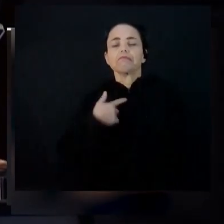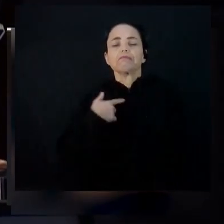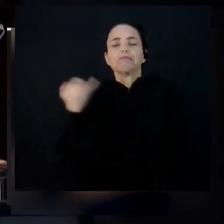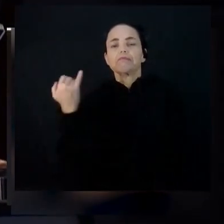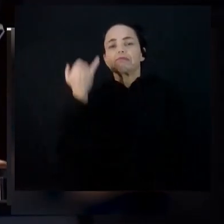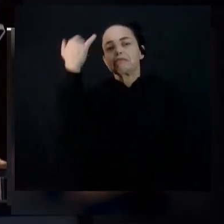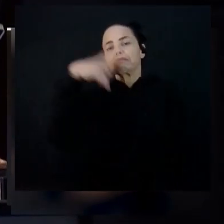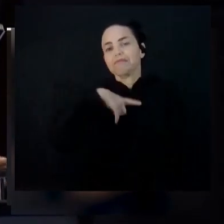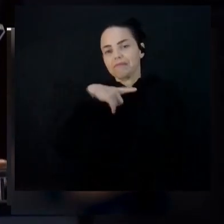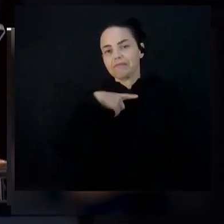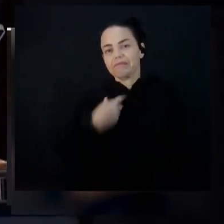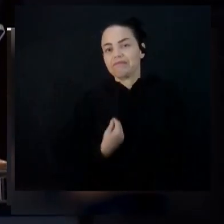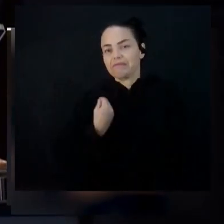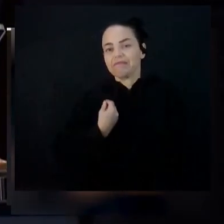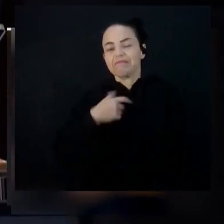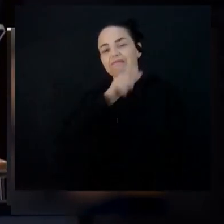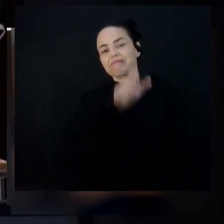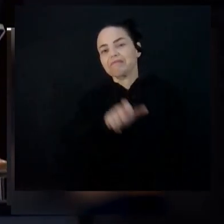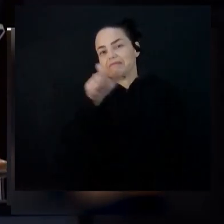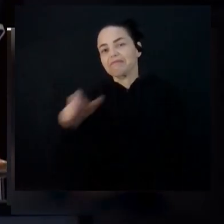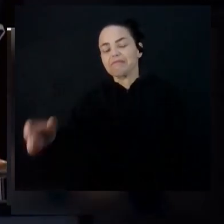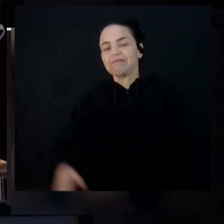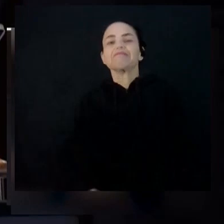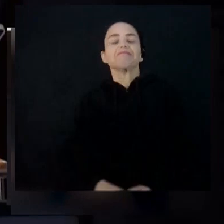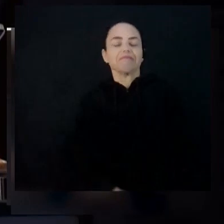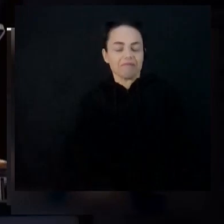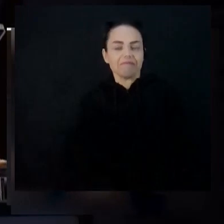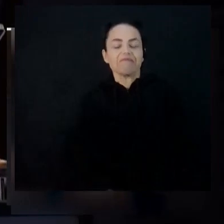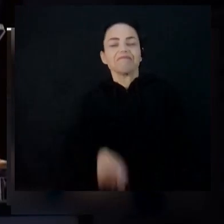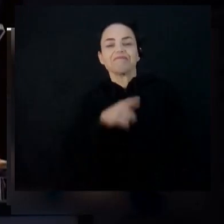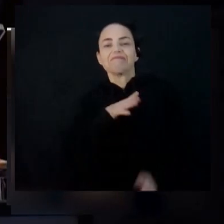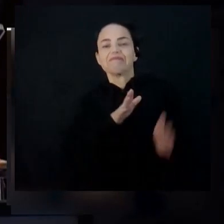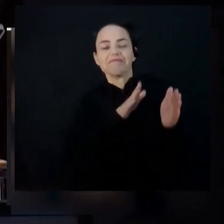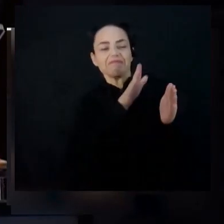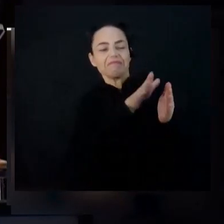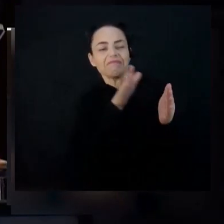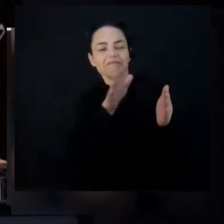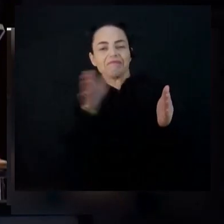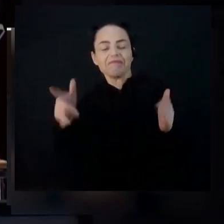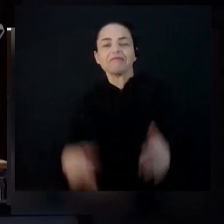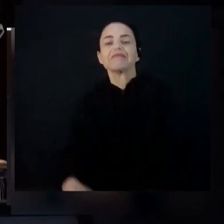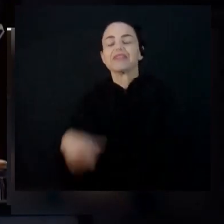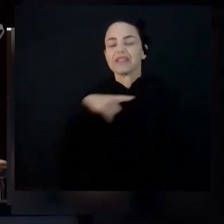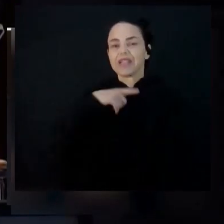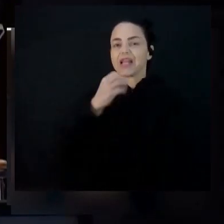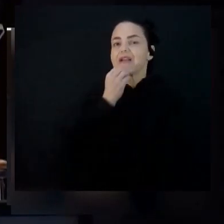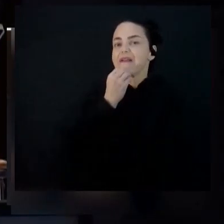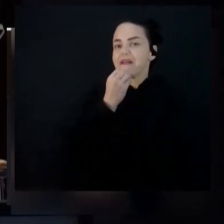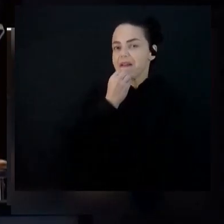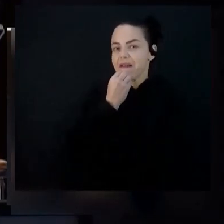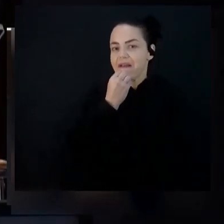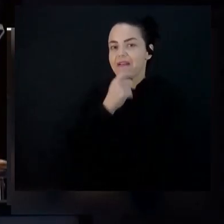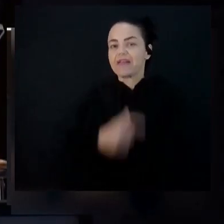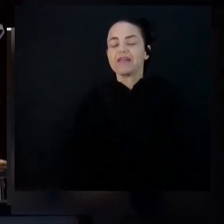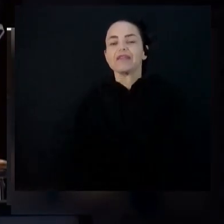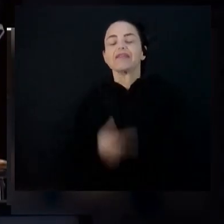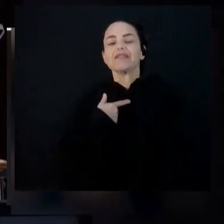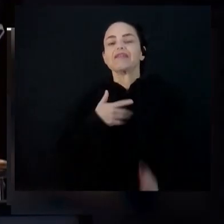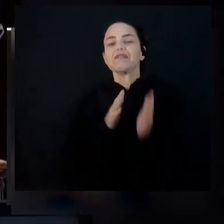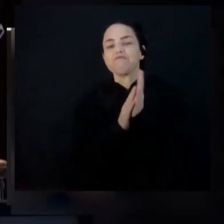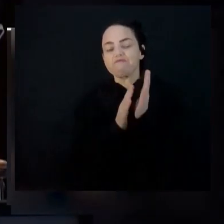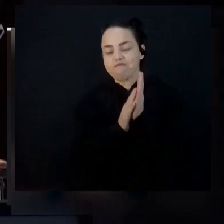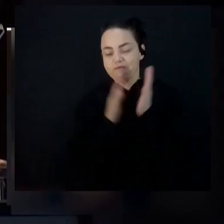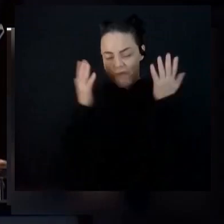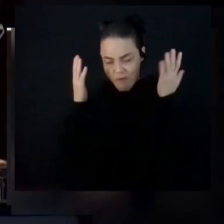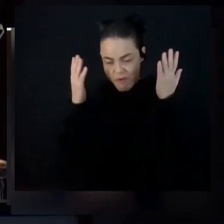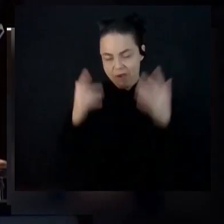na vida das pessoas. Então, são nesses momentos que nós temos a oportunidade de parabenizá-los, de